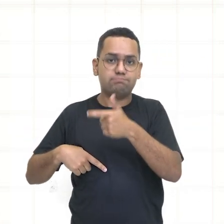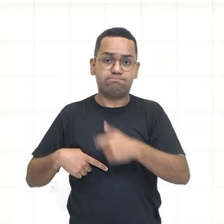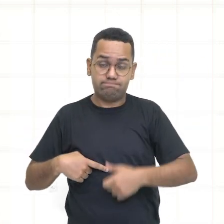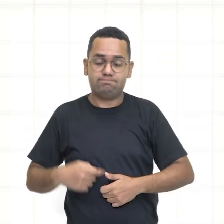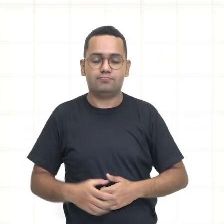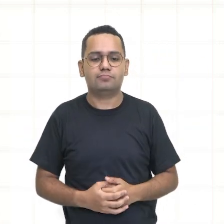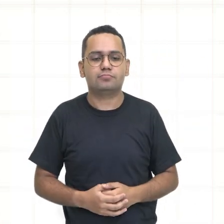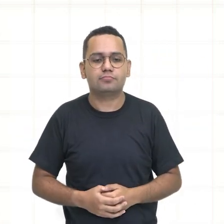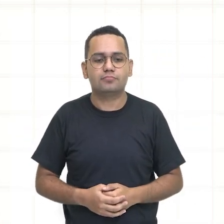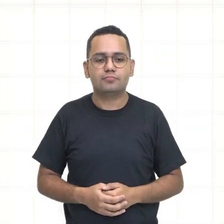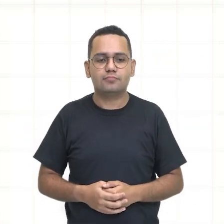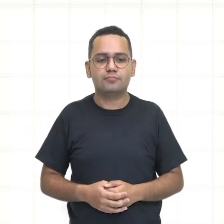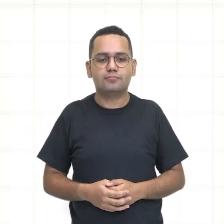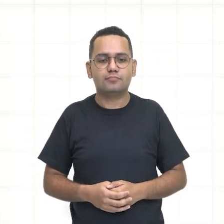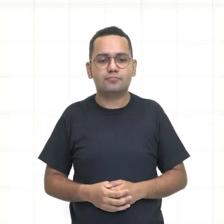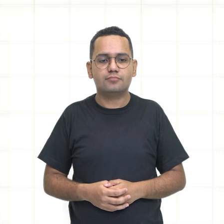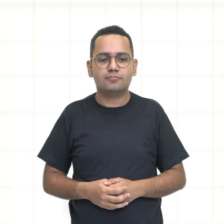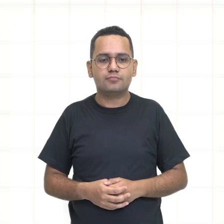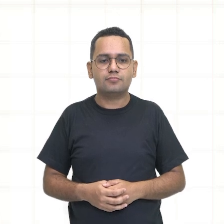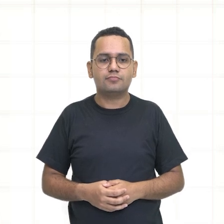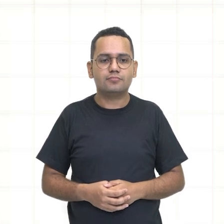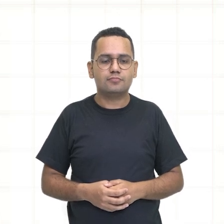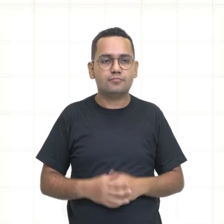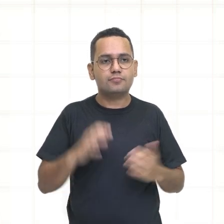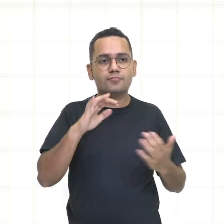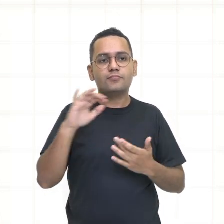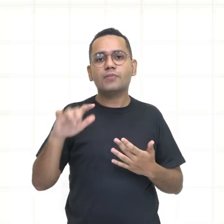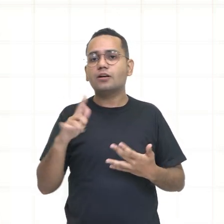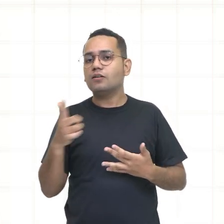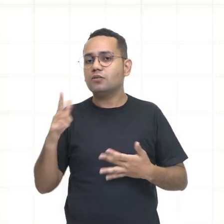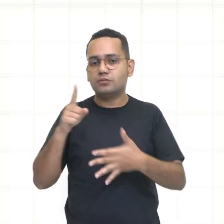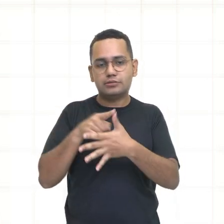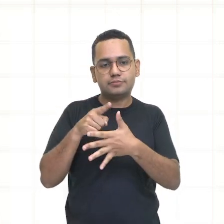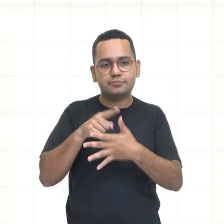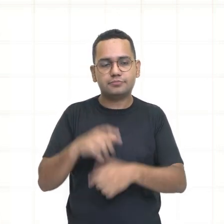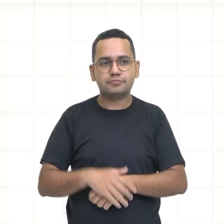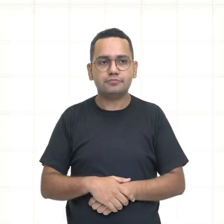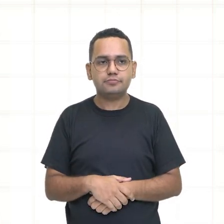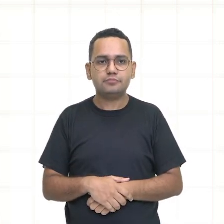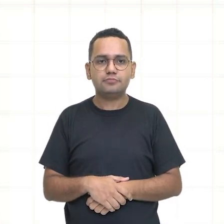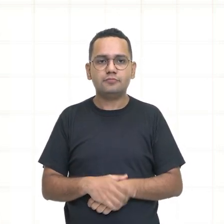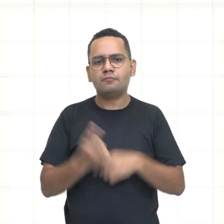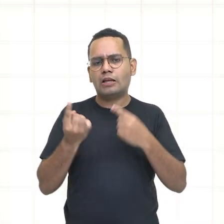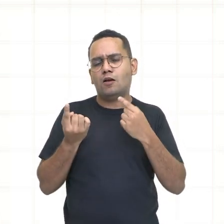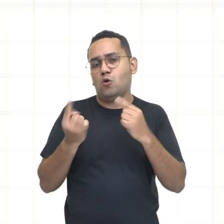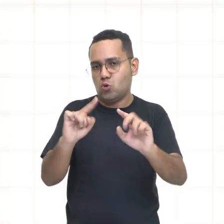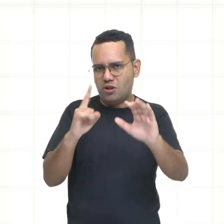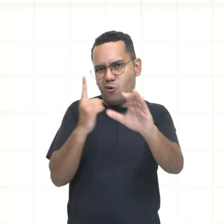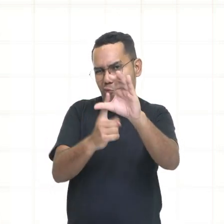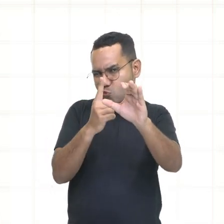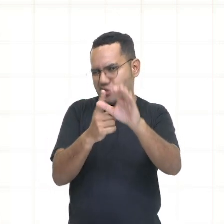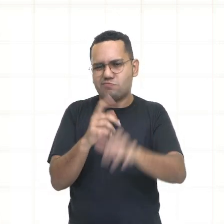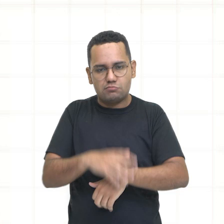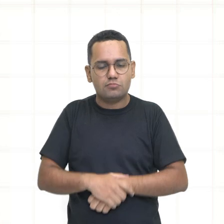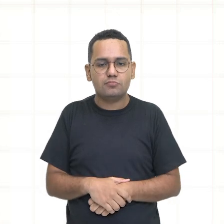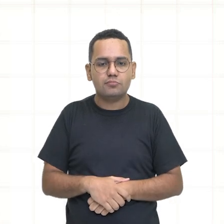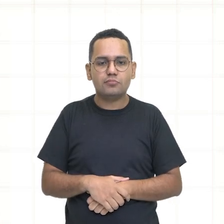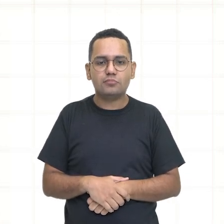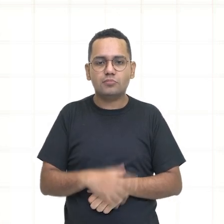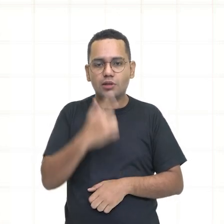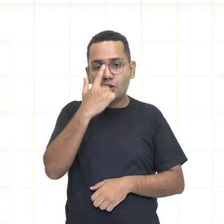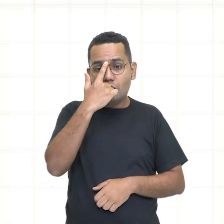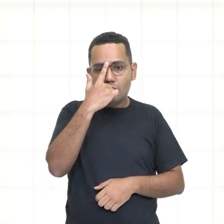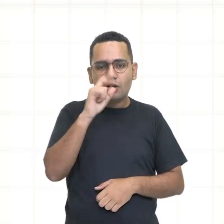Continuando, vamos observar o anticomunismo, uma ameaça existencial e